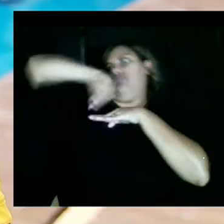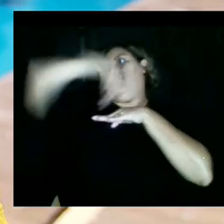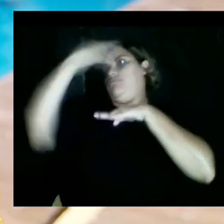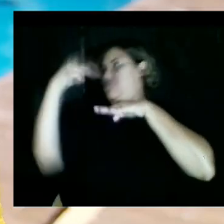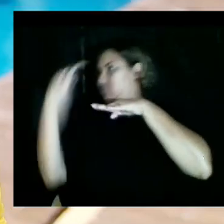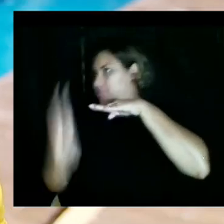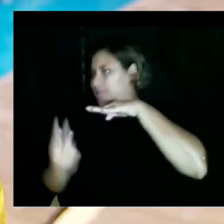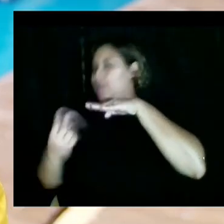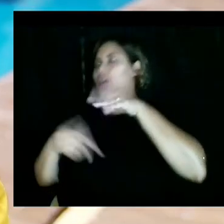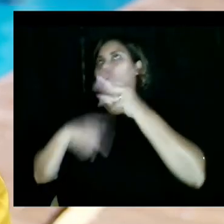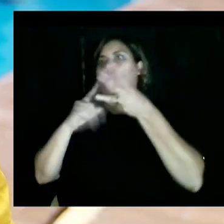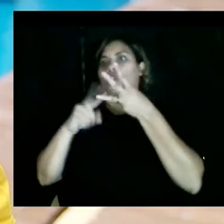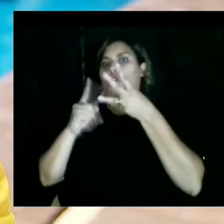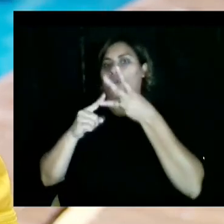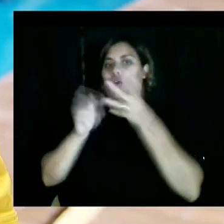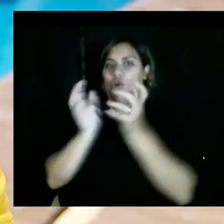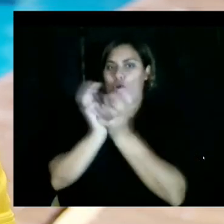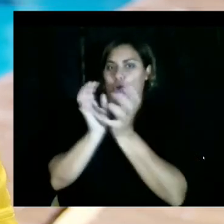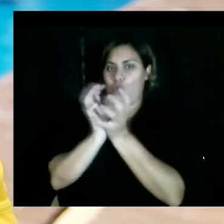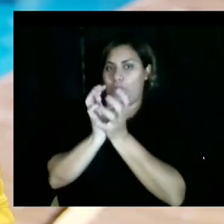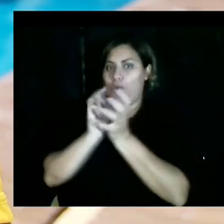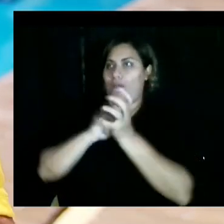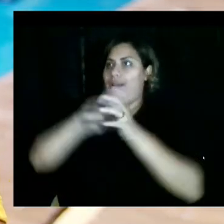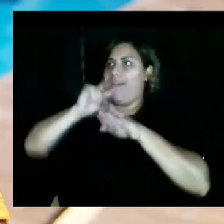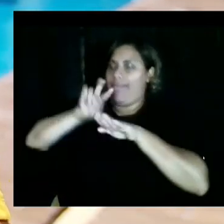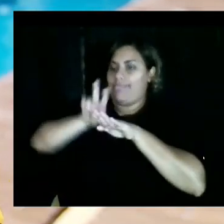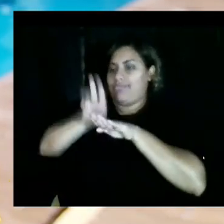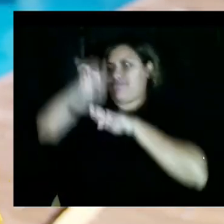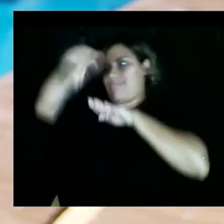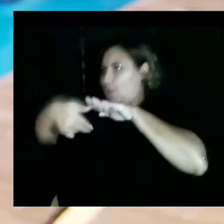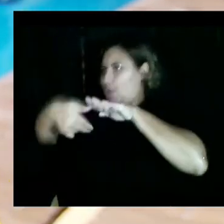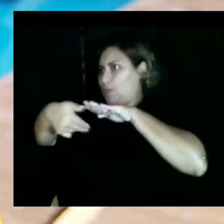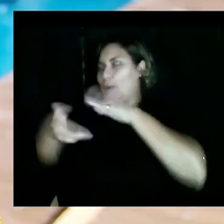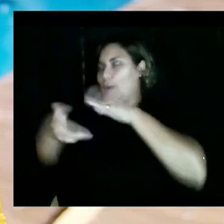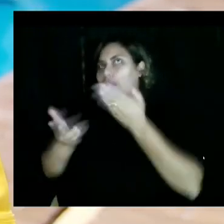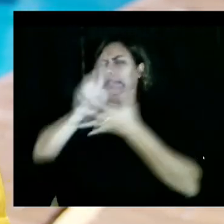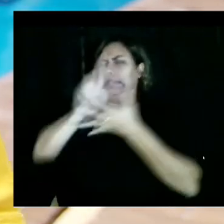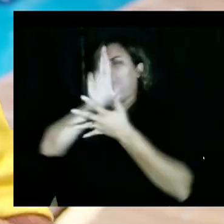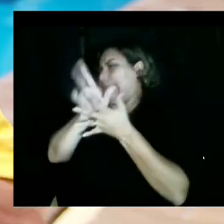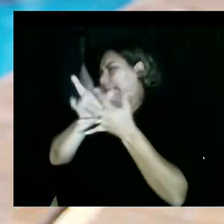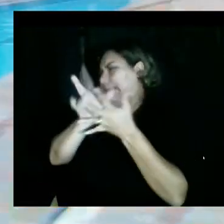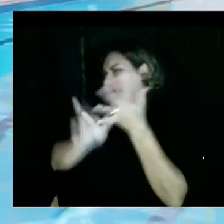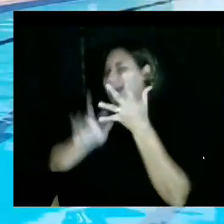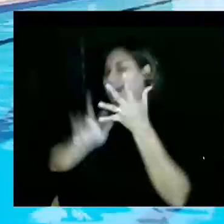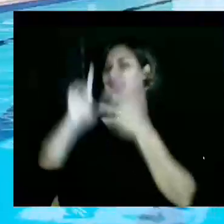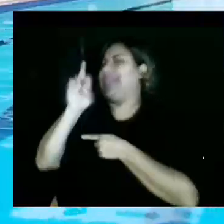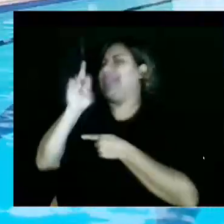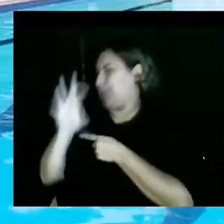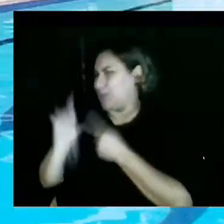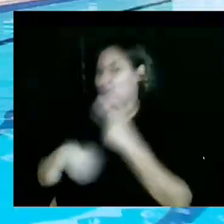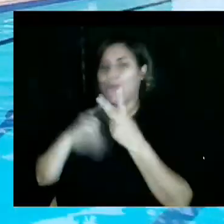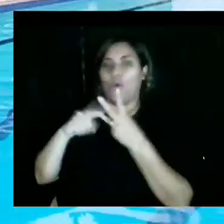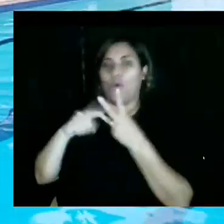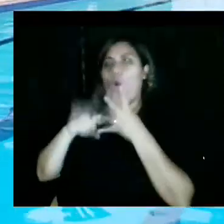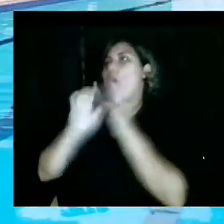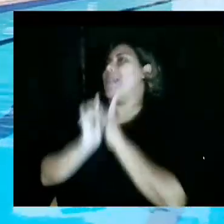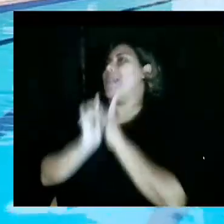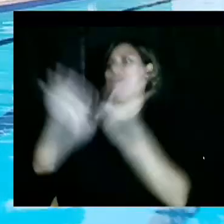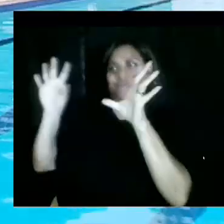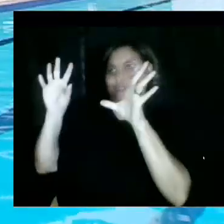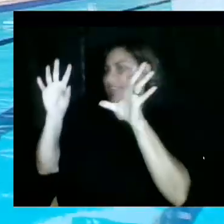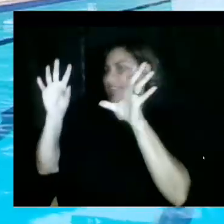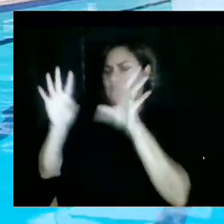grupo revirado, que é para dentro do aparelho, e o salto que pode ser livre, que eu falei, que é o salto com parafuso. O que a